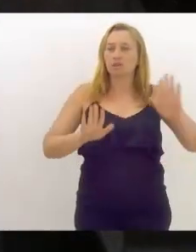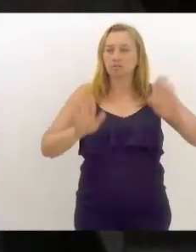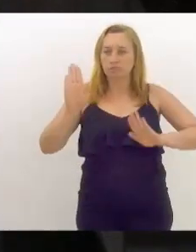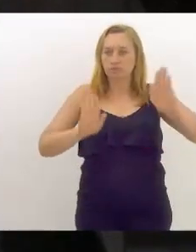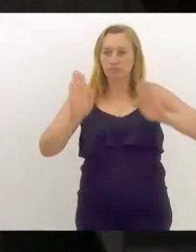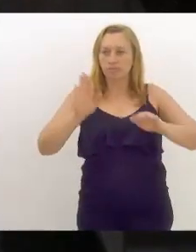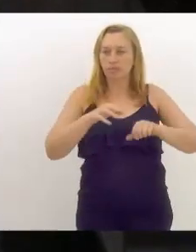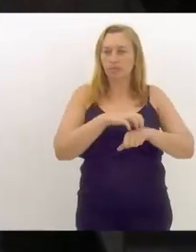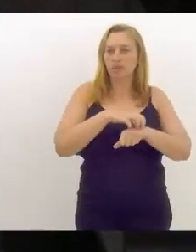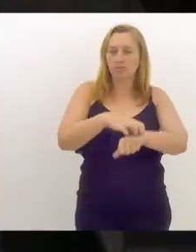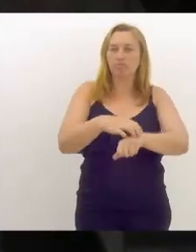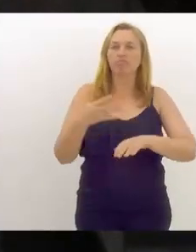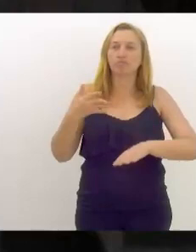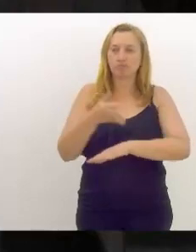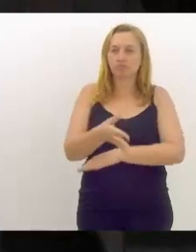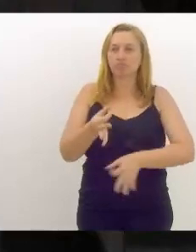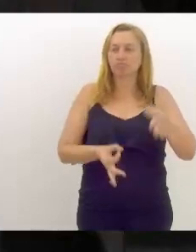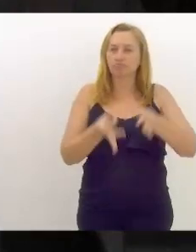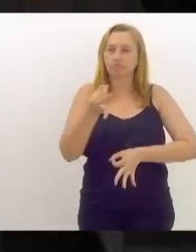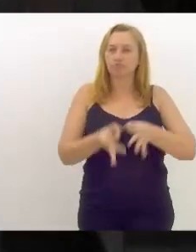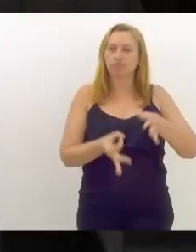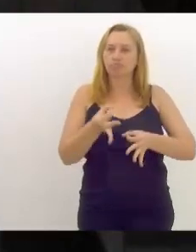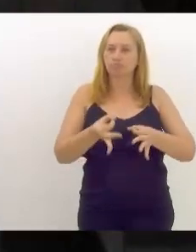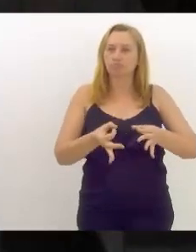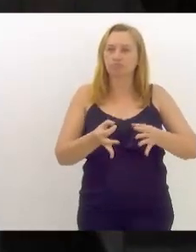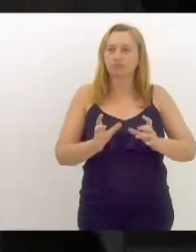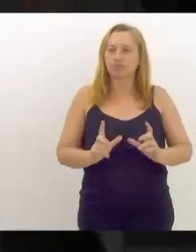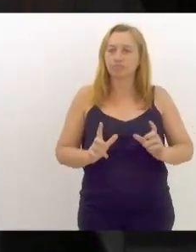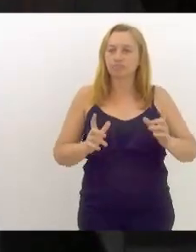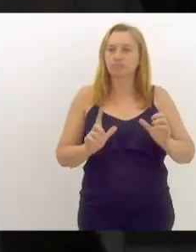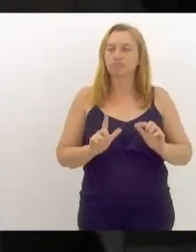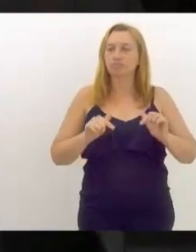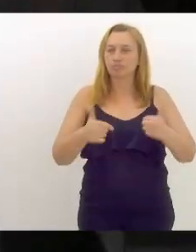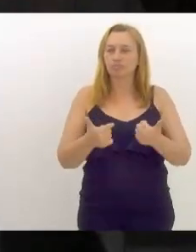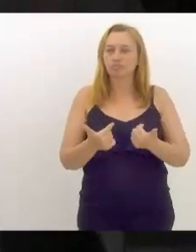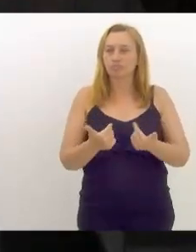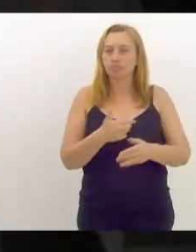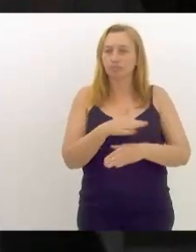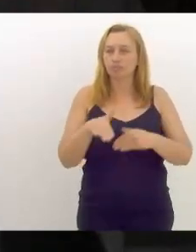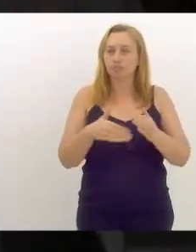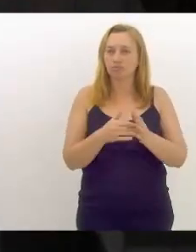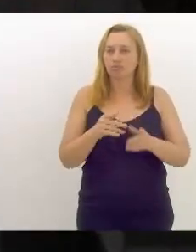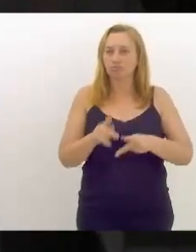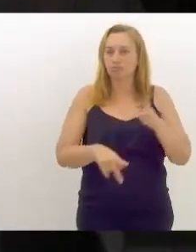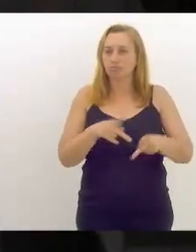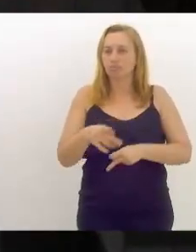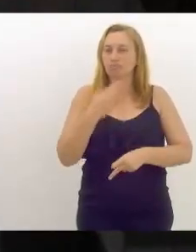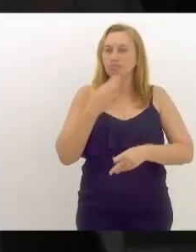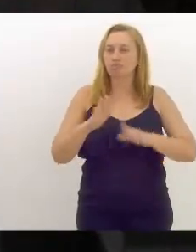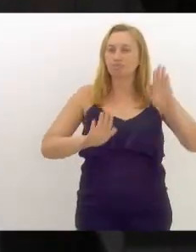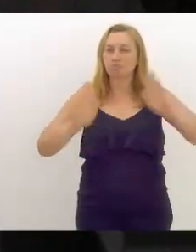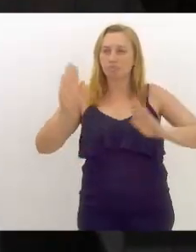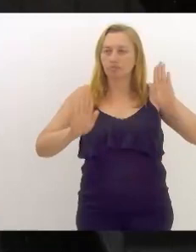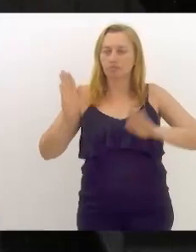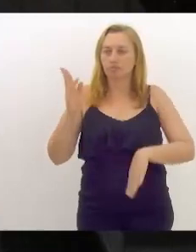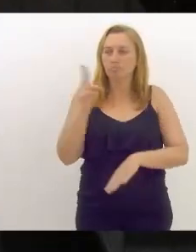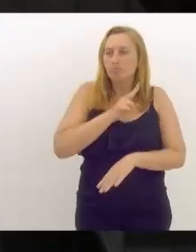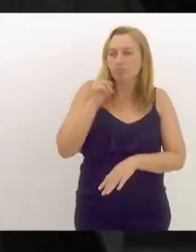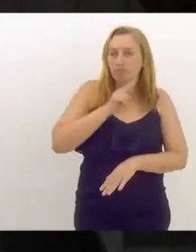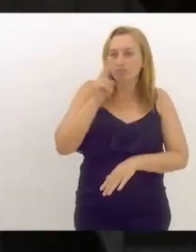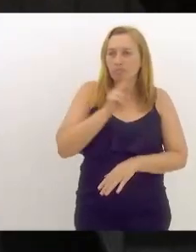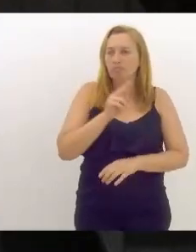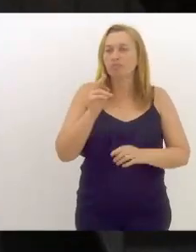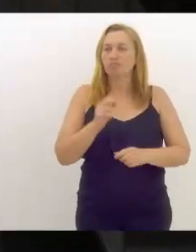Entramos também na Justiça com uma ação popular pedindo que a licitação seja realizada o mais